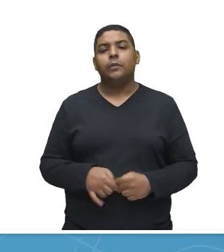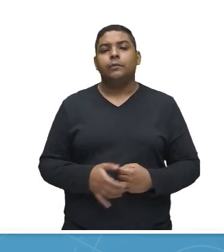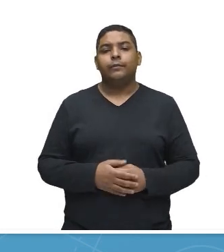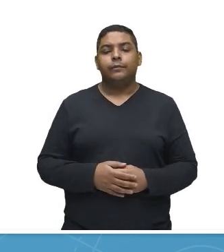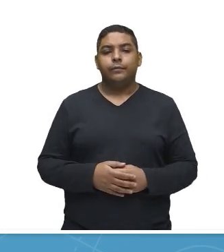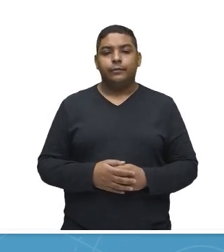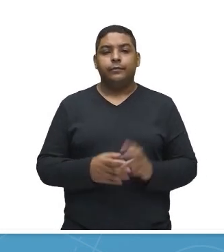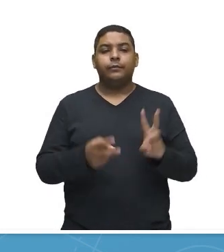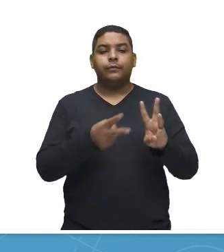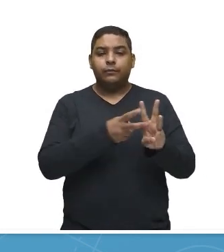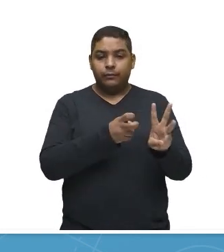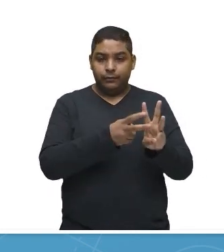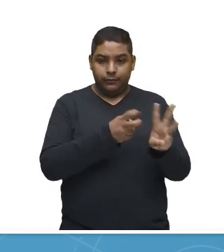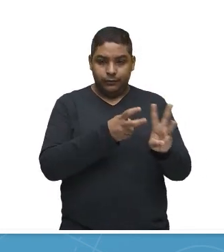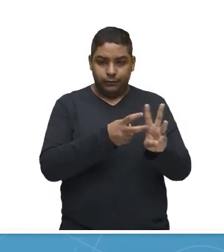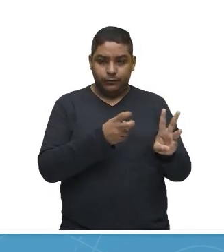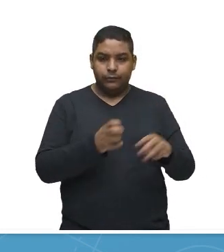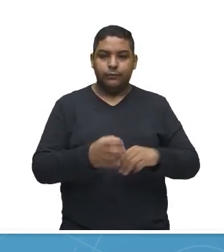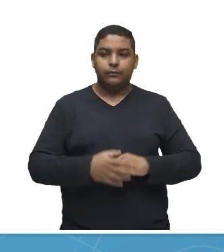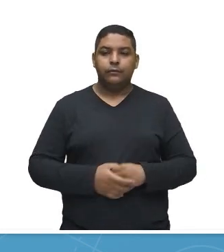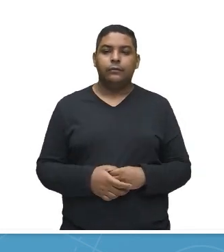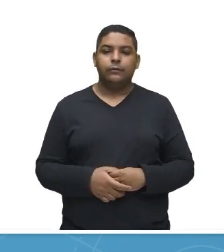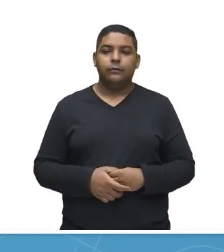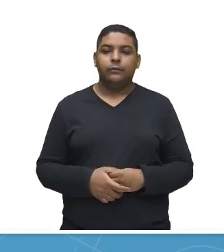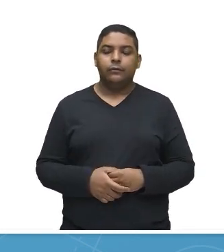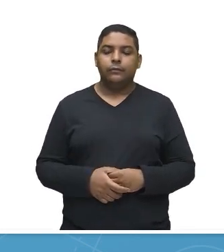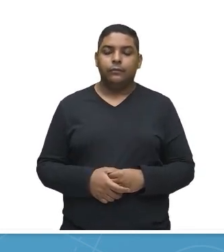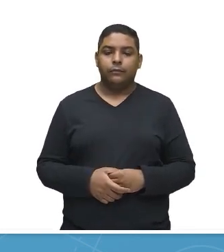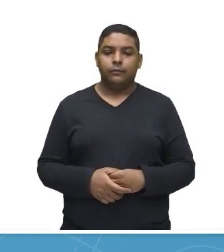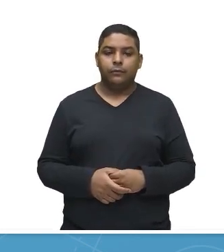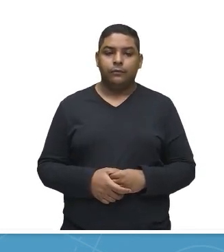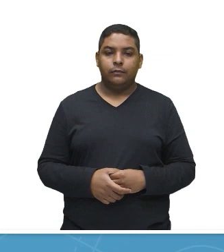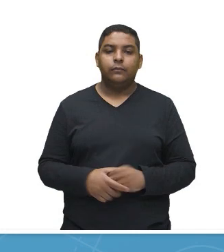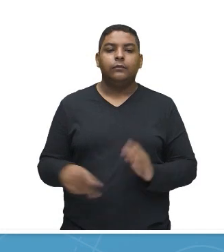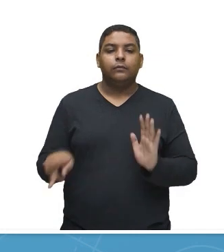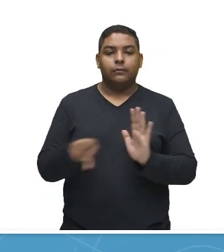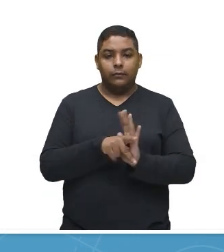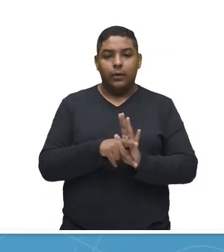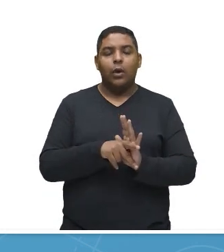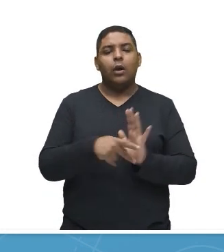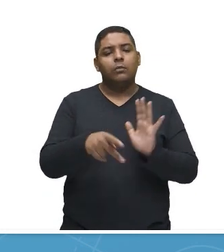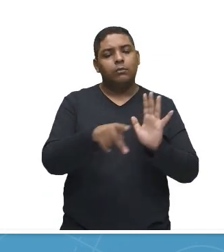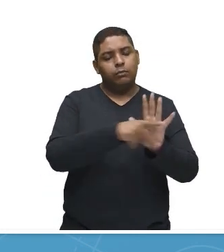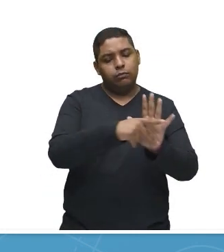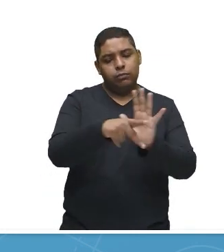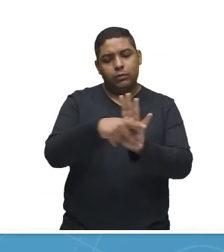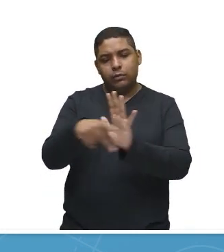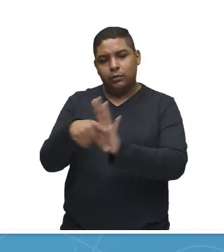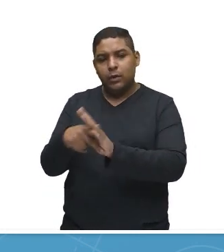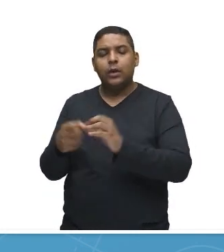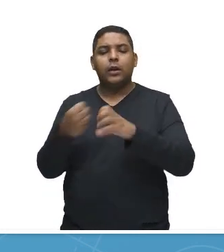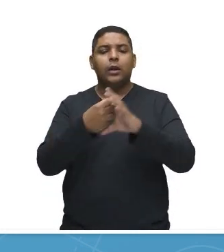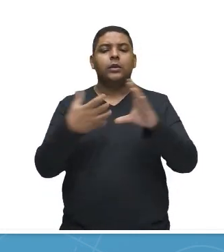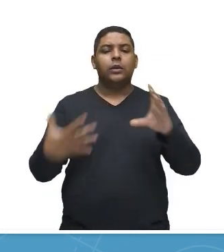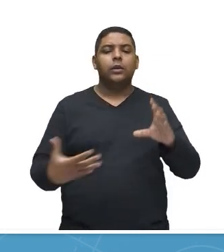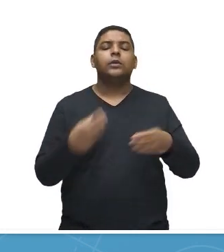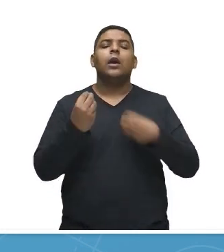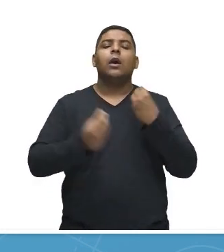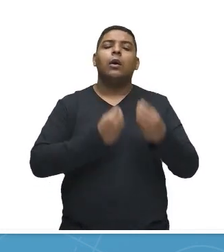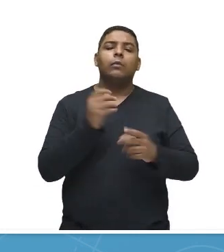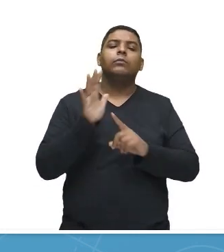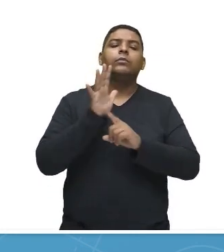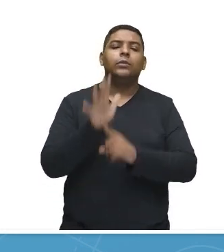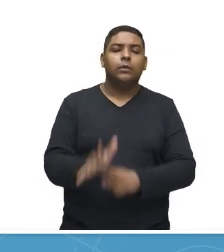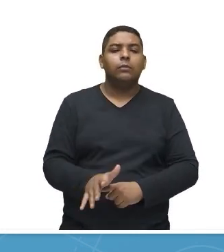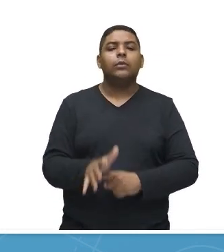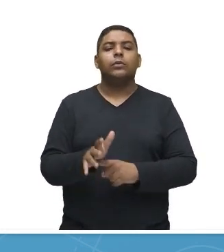Aipenquit e o Idijaçu, tá? Todas elas com as suas próprias características, sempre o quê?